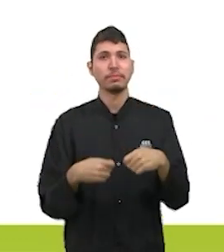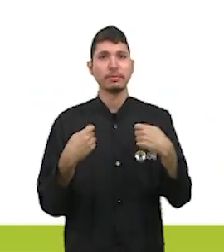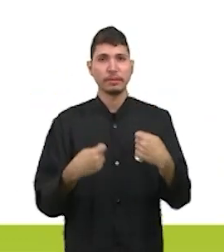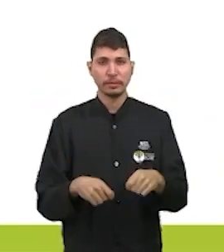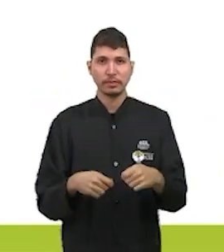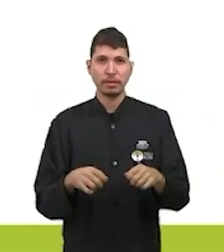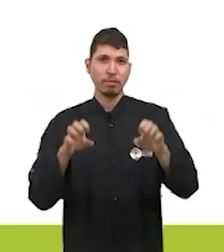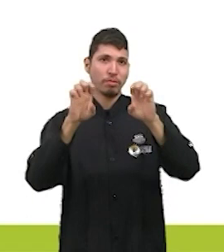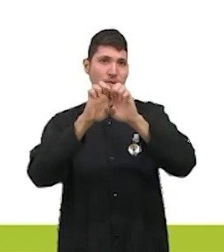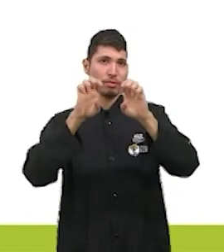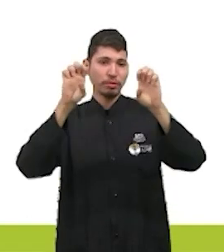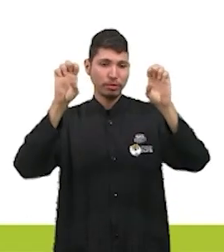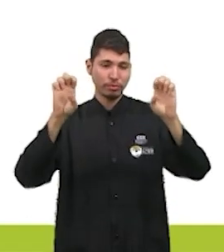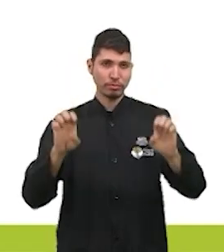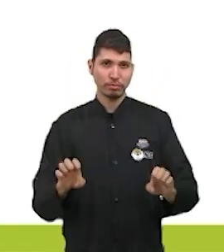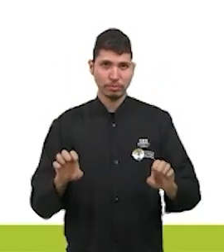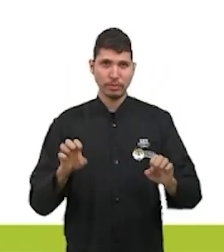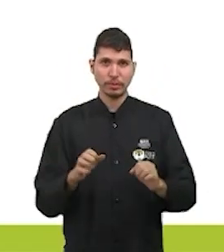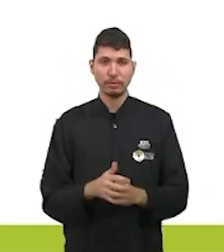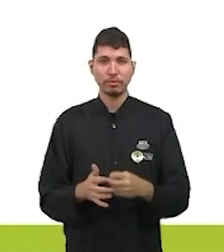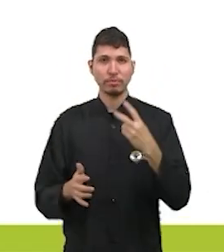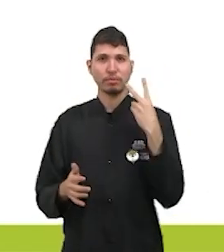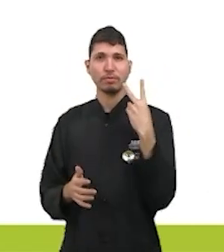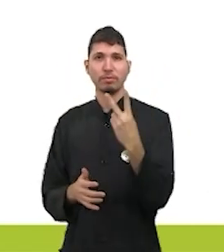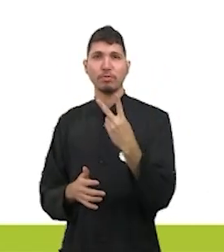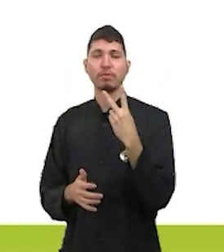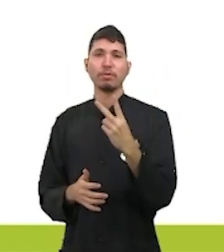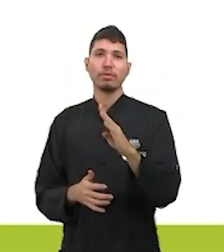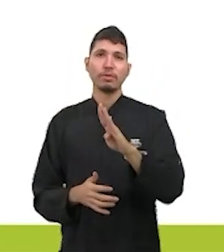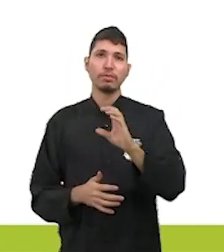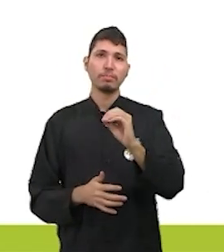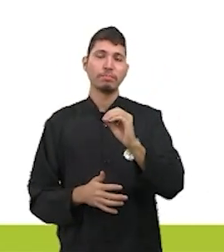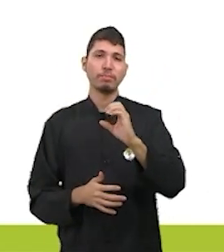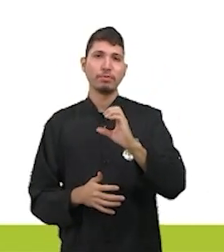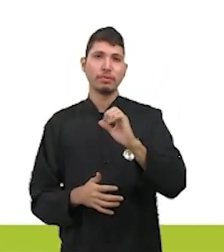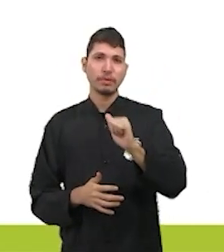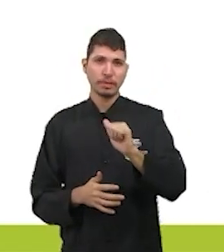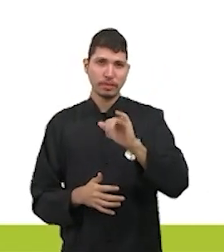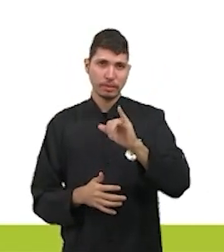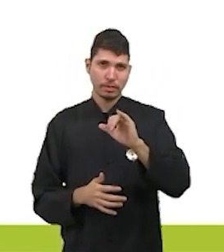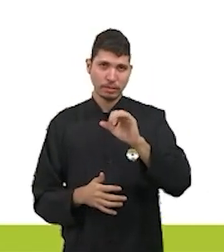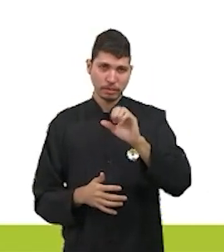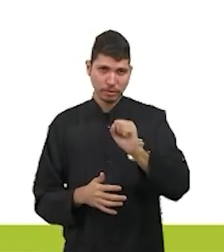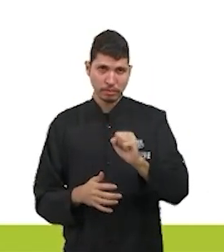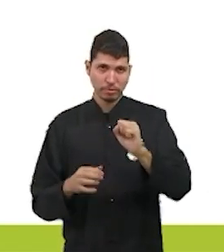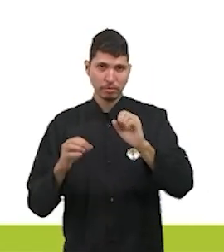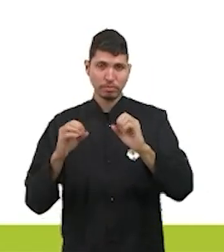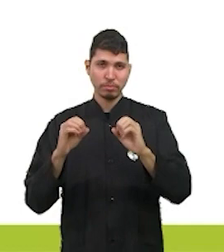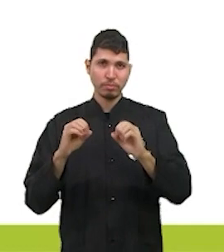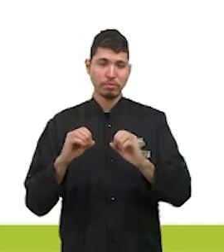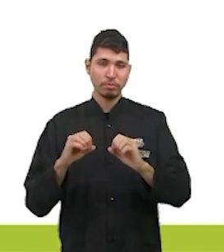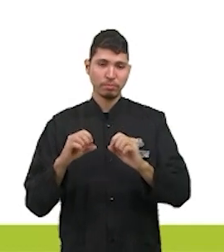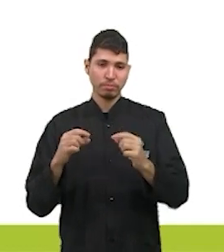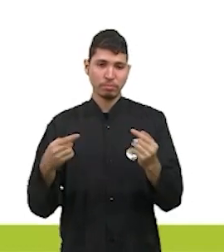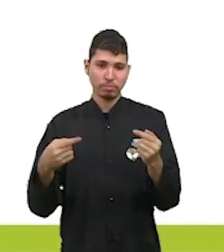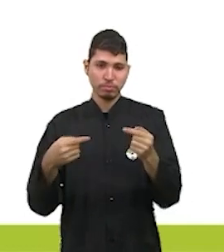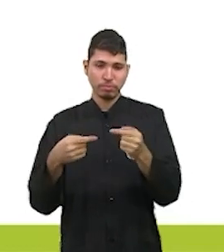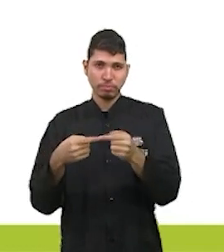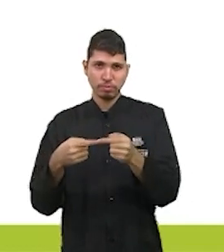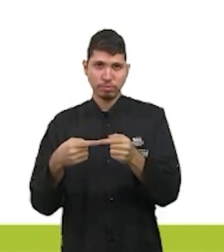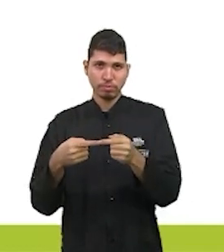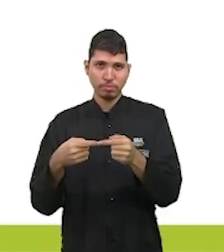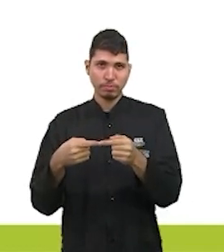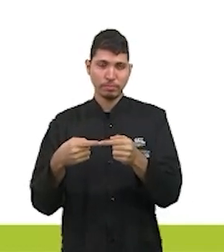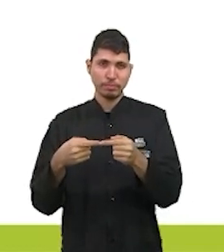elétrico deverá ser de dois bocais ligados em... Eu tenho aqui as alternativas. Primeiro, gente, eu vou trazer um assunto para vocês